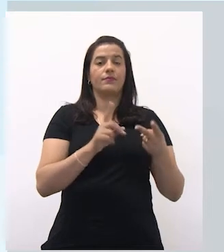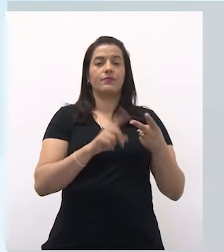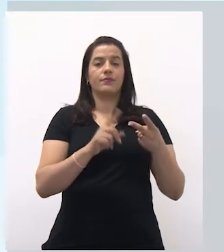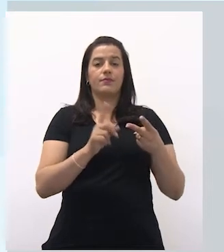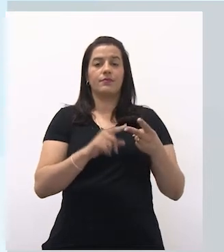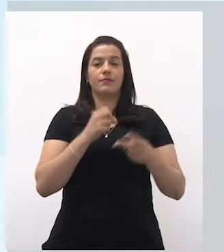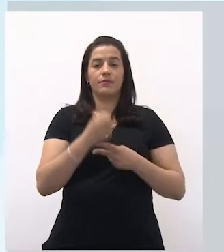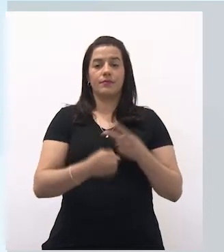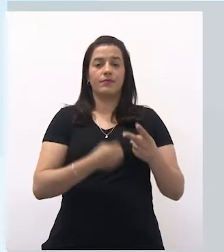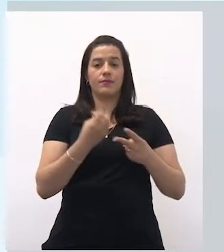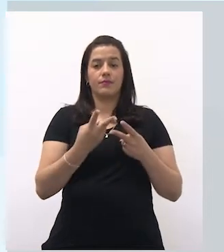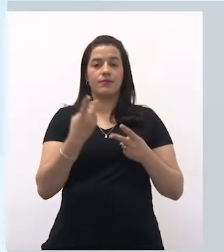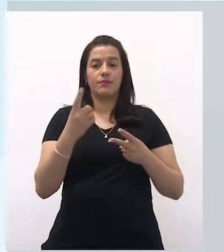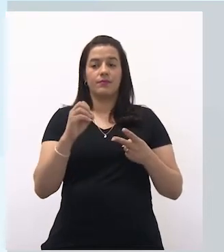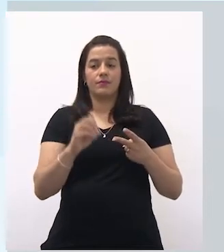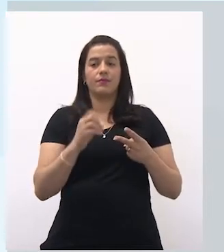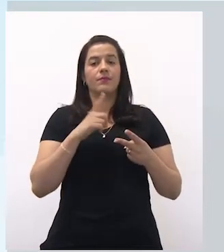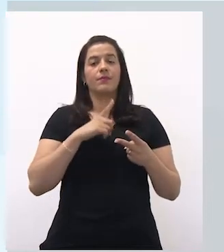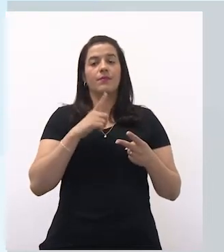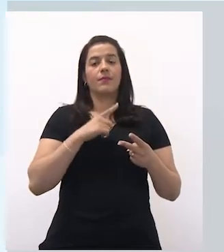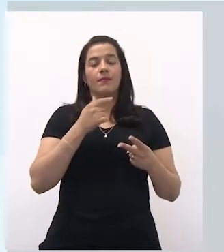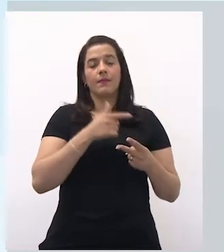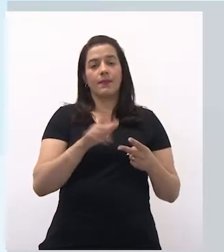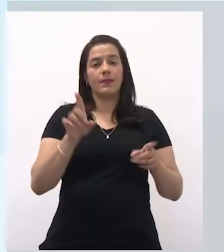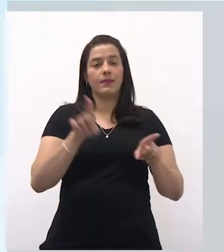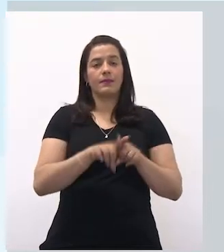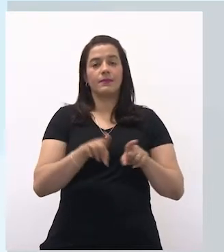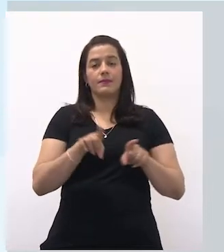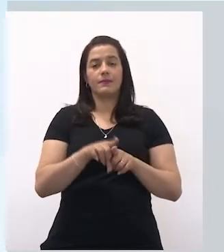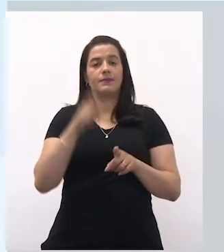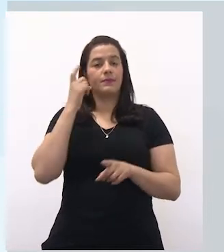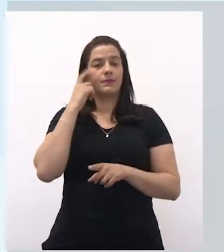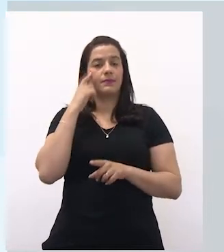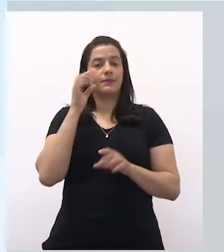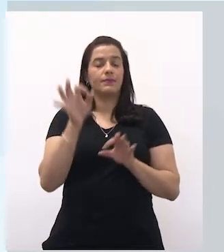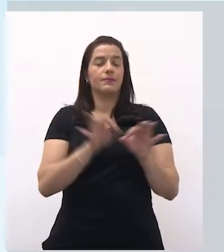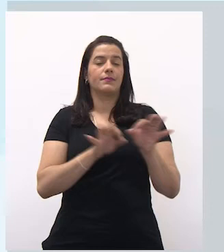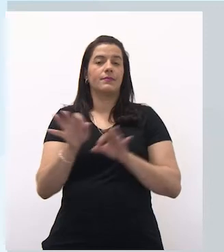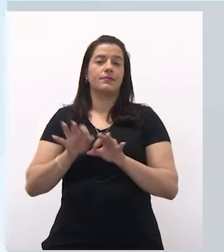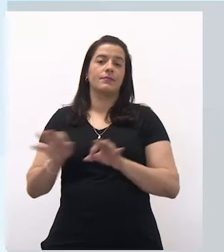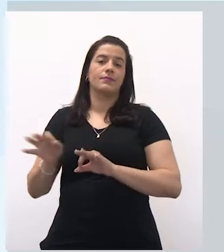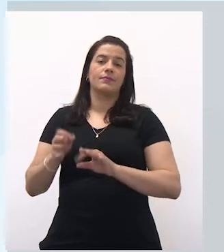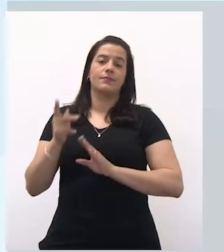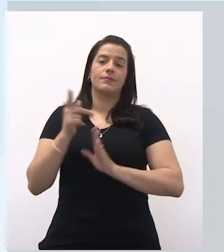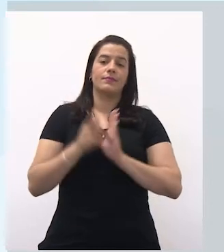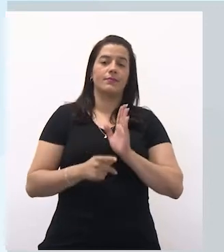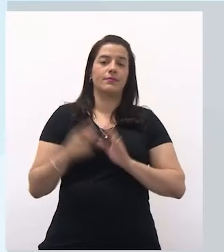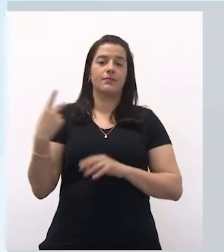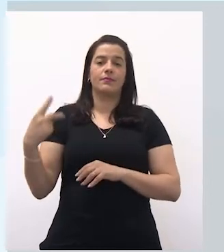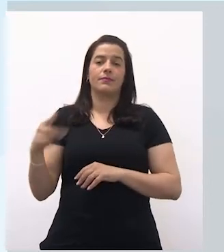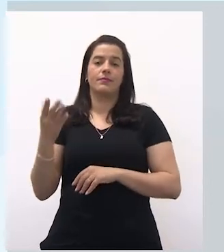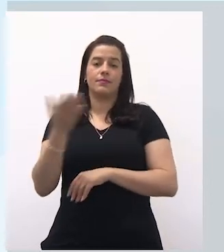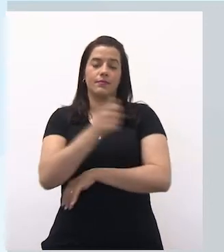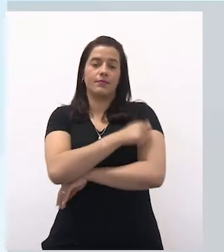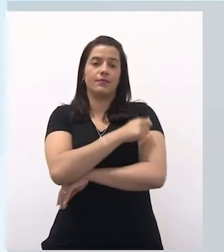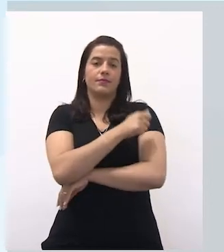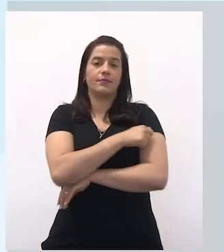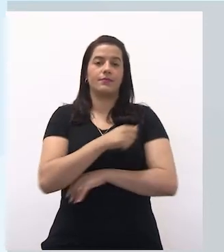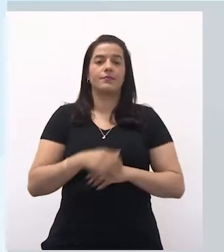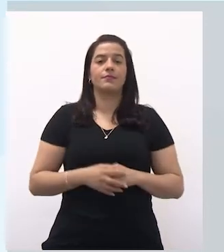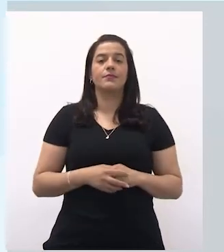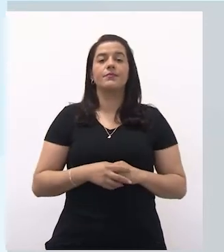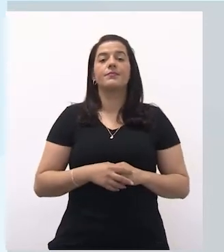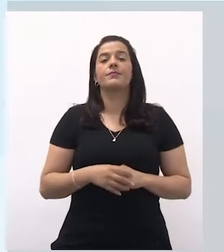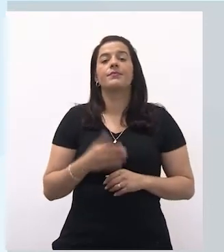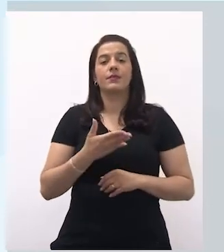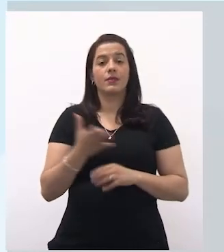e em 2010, uma taxonomia pensando no planejamento do professor. Se eu cobro